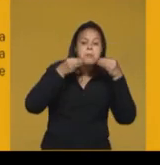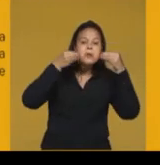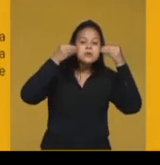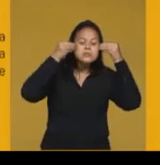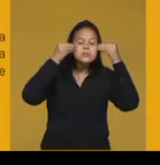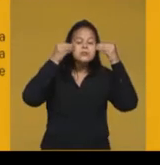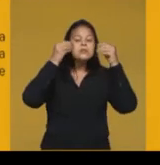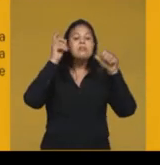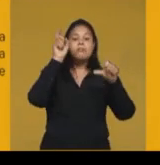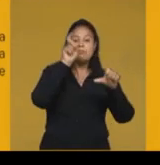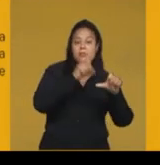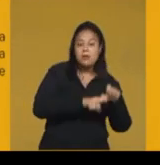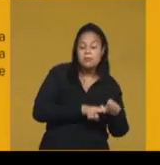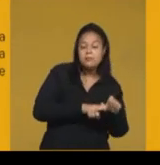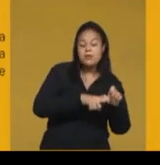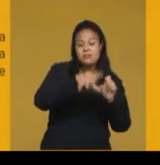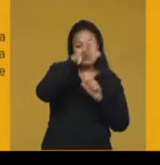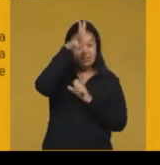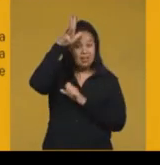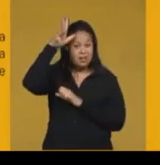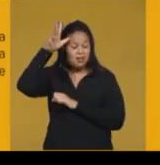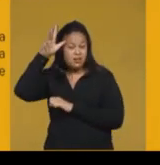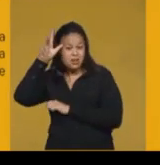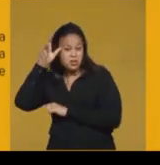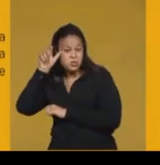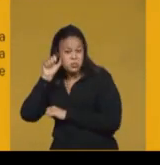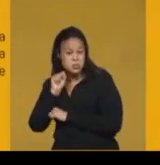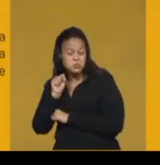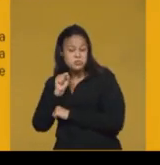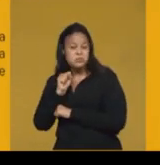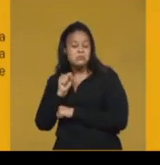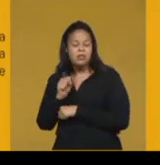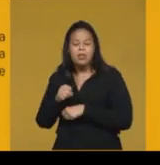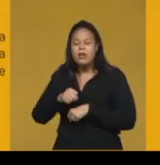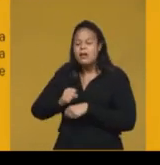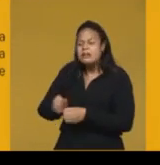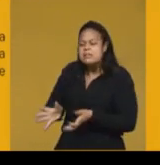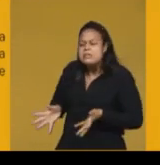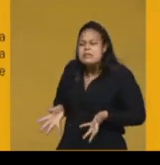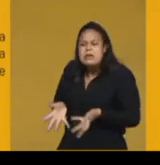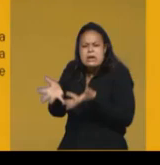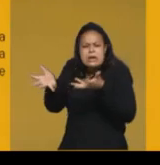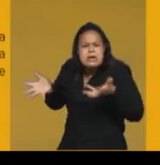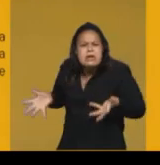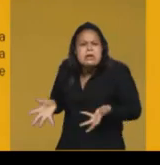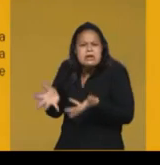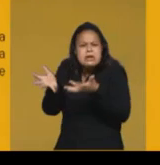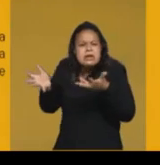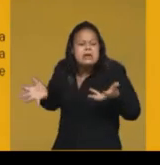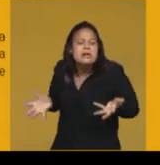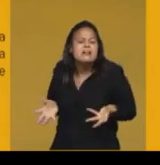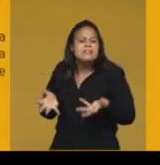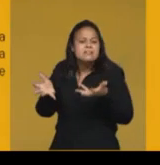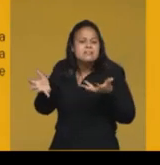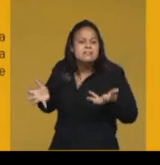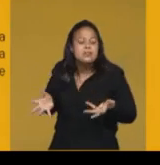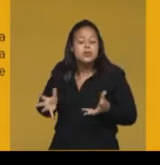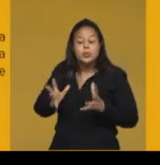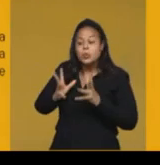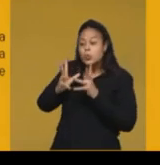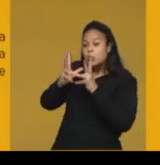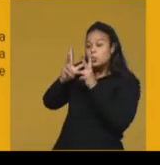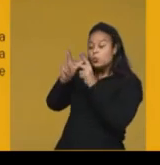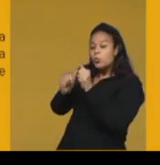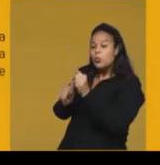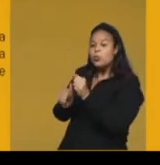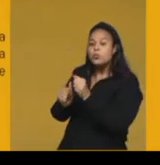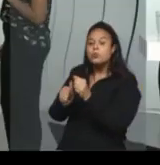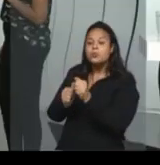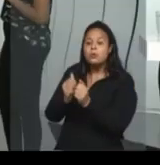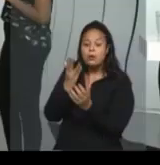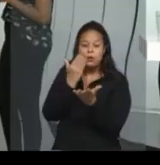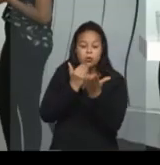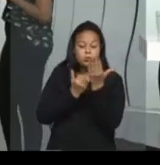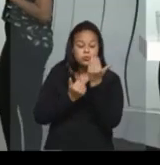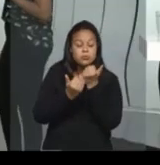da África do Sul porque não incentiva a produção nacional. Aqui quase tudo que consumimos é importado.